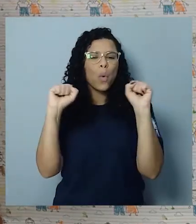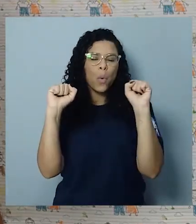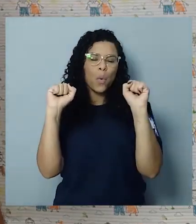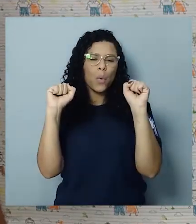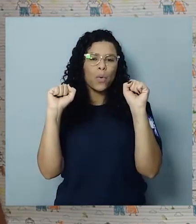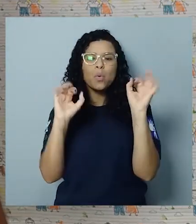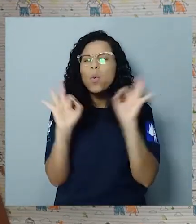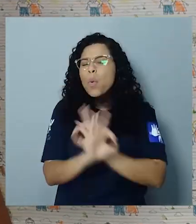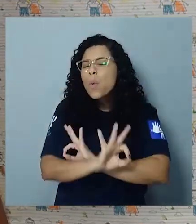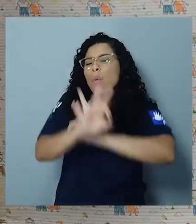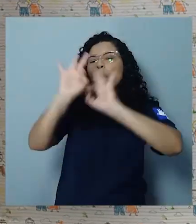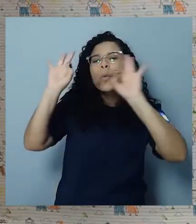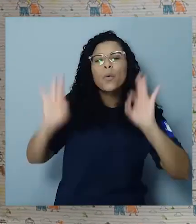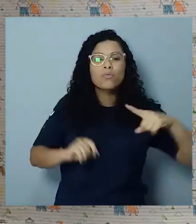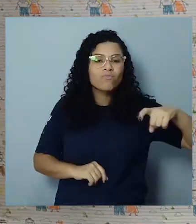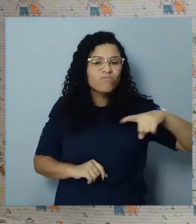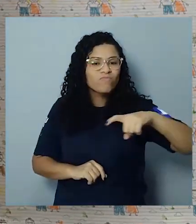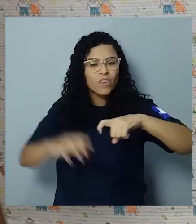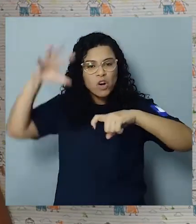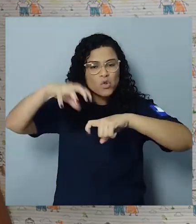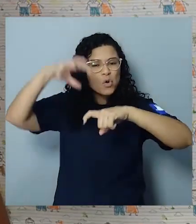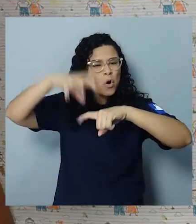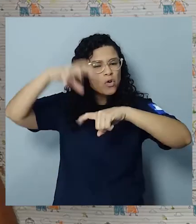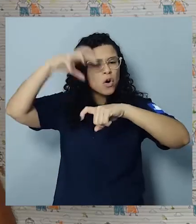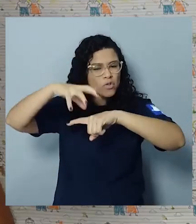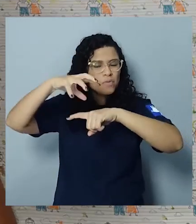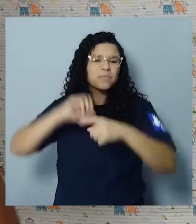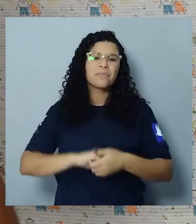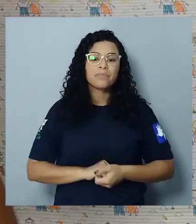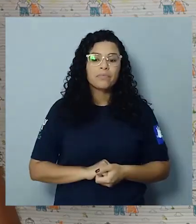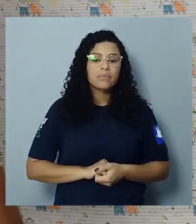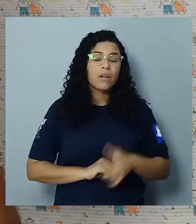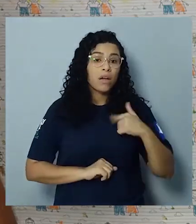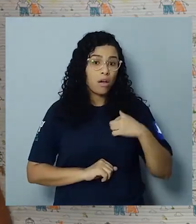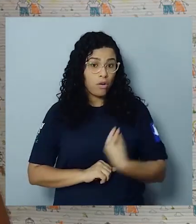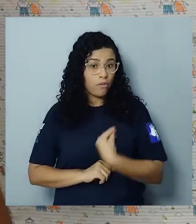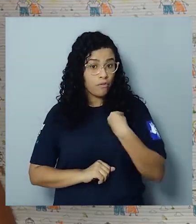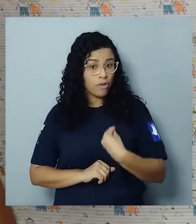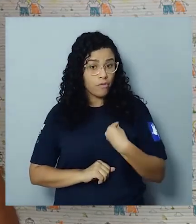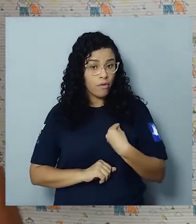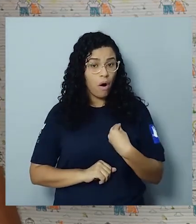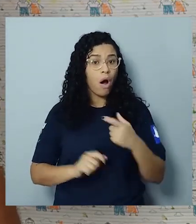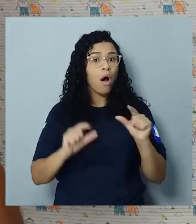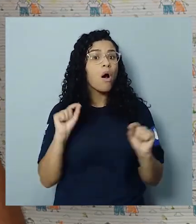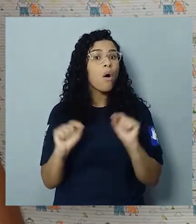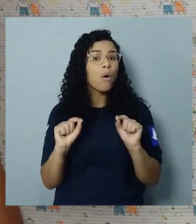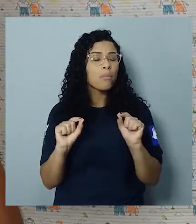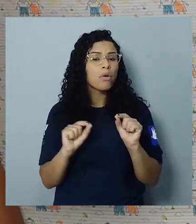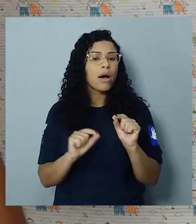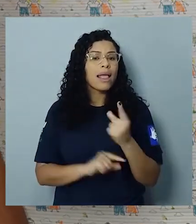vou me refrescar e isso mesmo que querem saber de mais uma coisa eu vivo entre